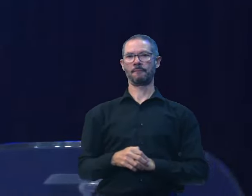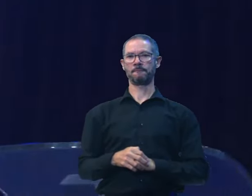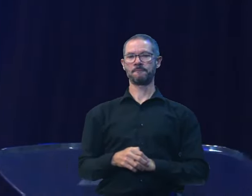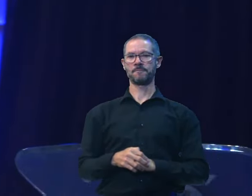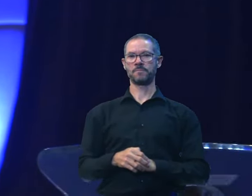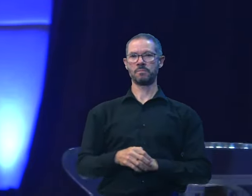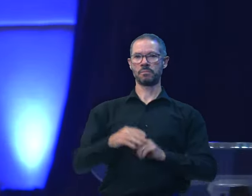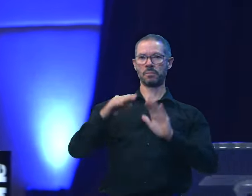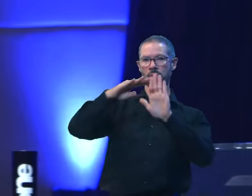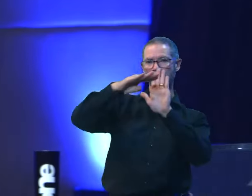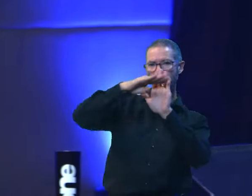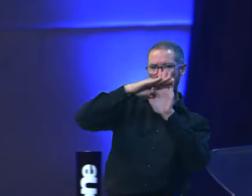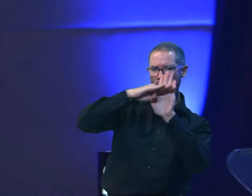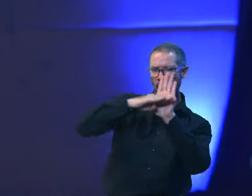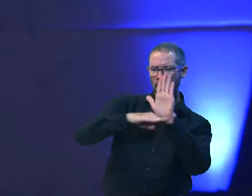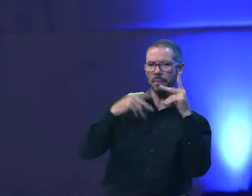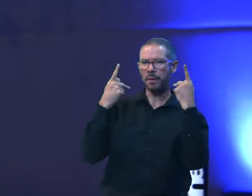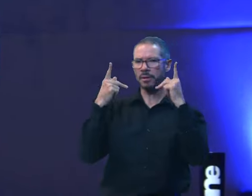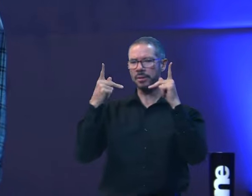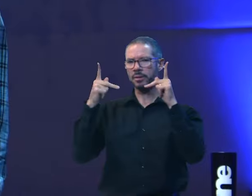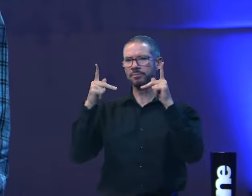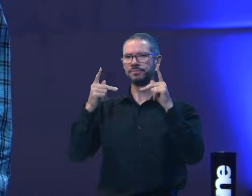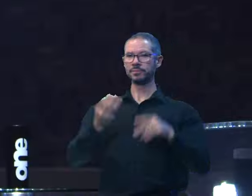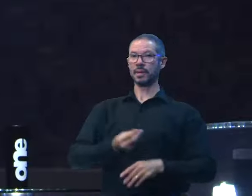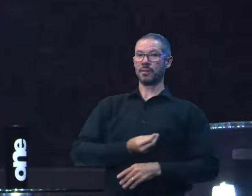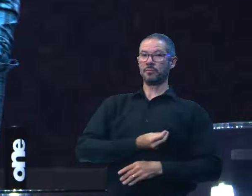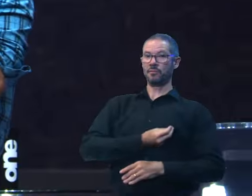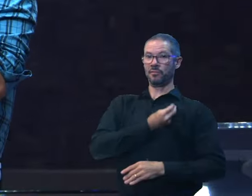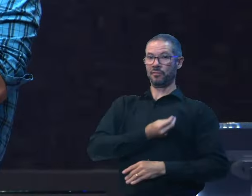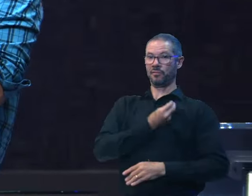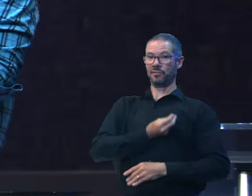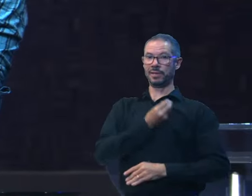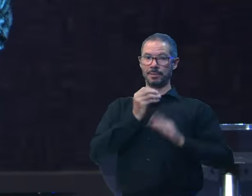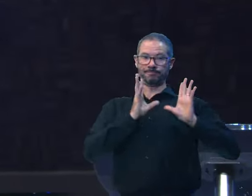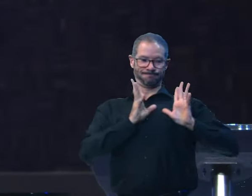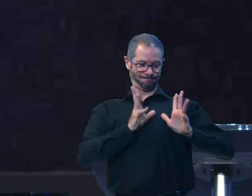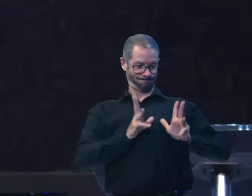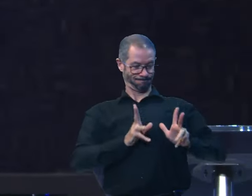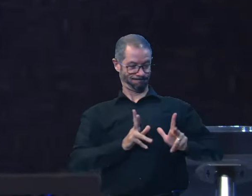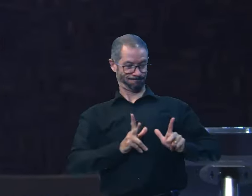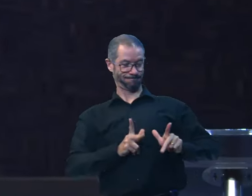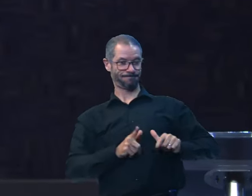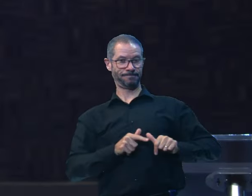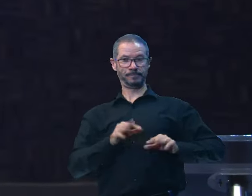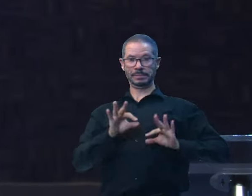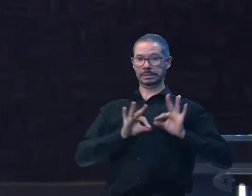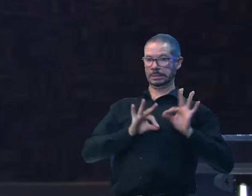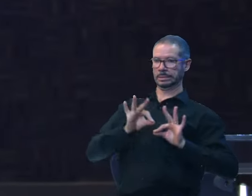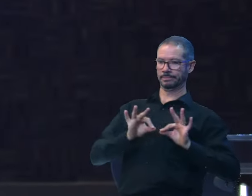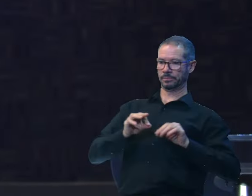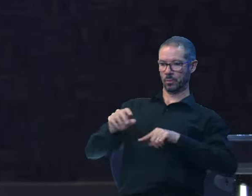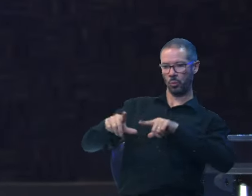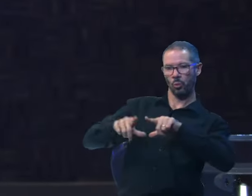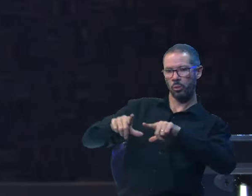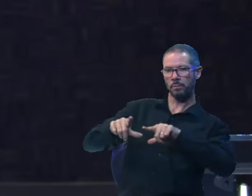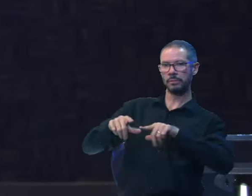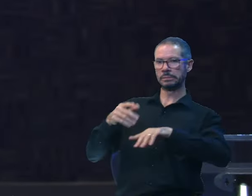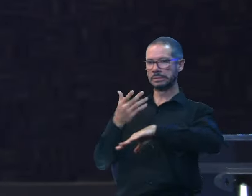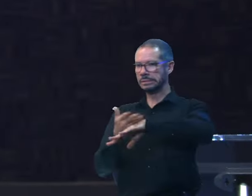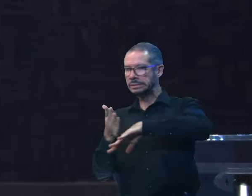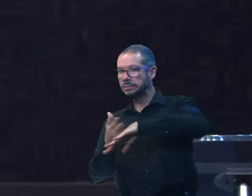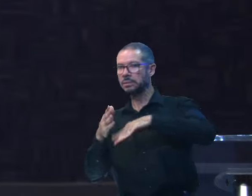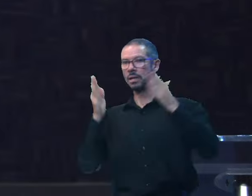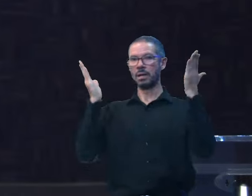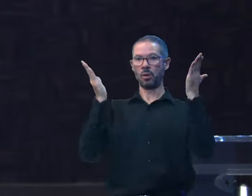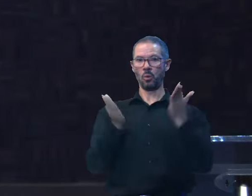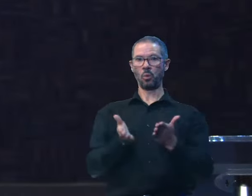numa série de pregações chamada Caminho de Santidade, onde nós estamos trabalhando a santidade. E hoje nós